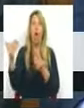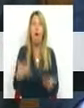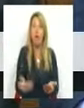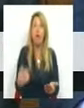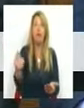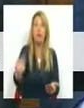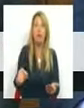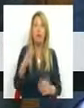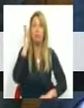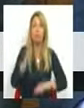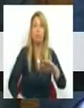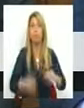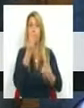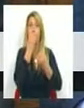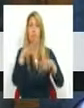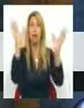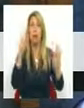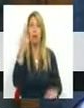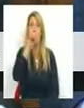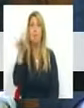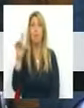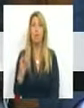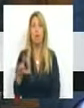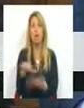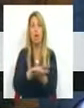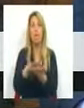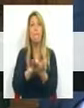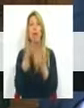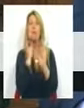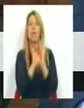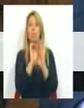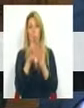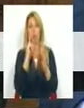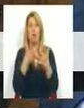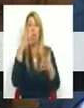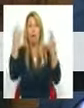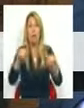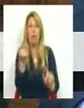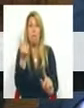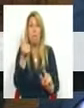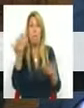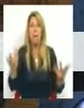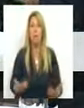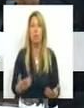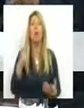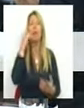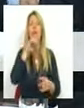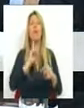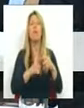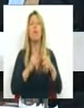perde um sexto da sua base de depósitos, portanto, isso tem impacto em termos de preço, obviamente. Quem é que pode beneficiar com esse